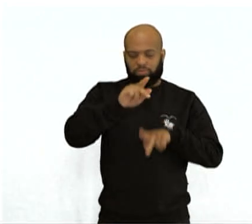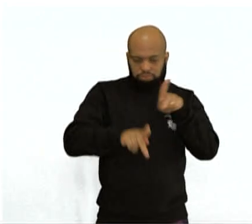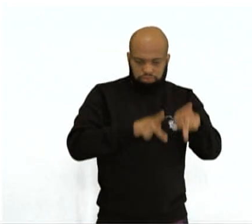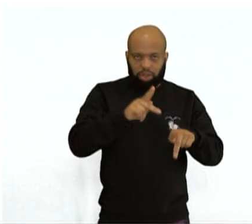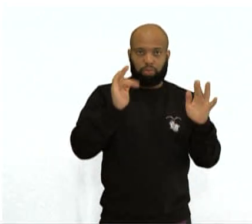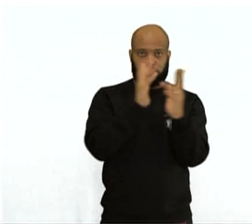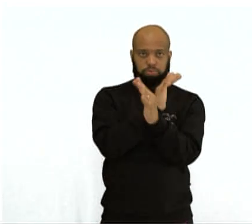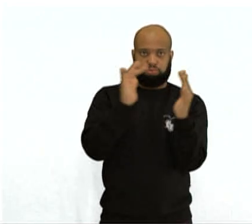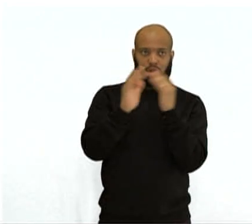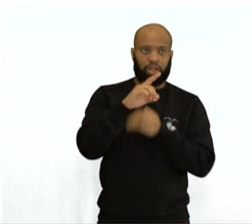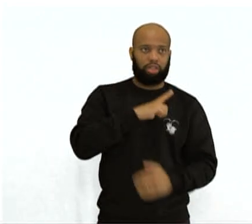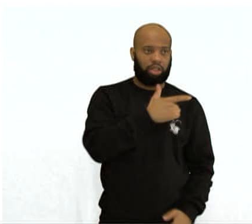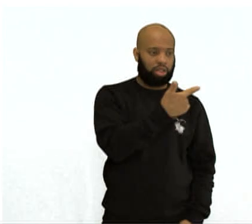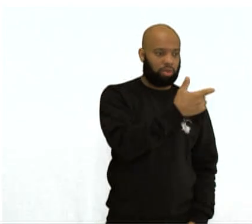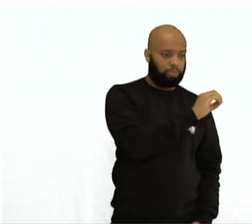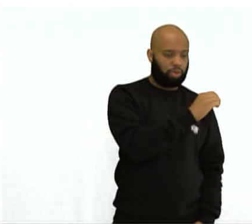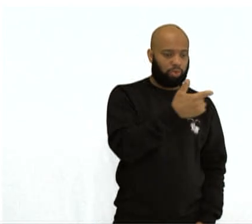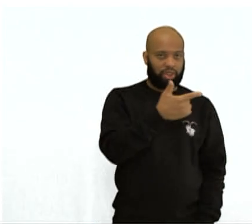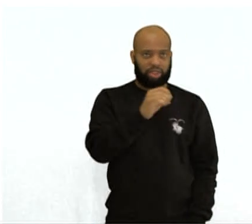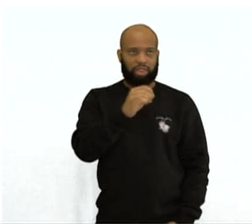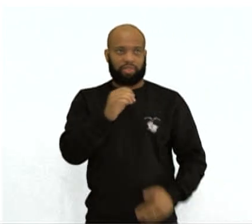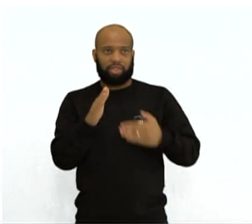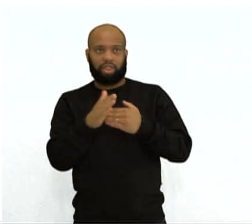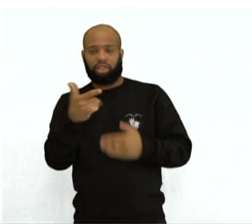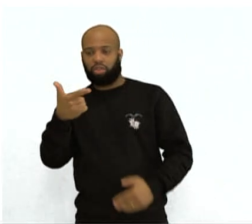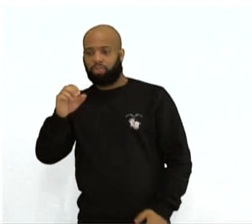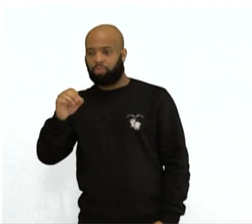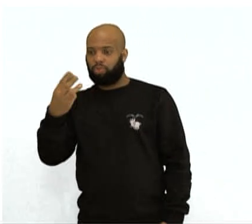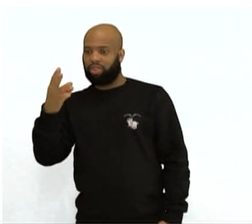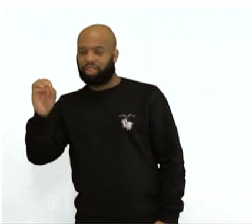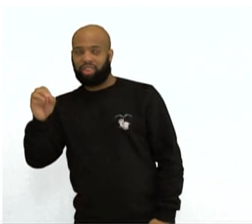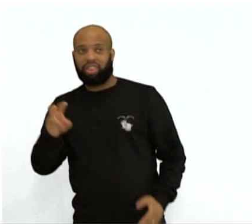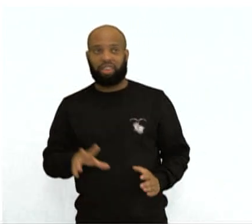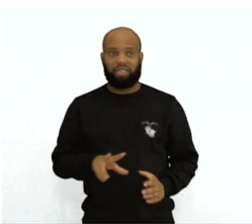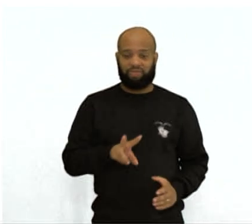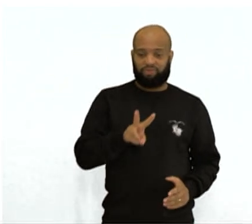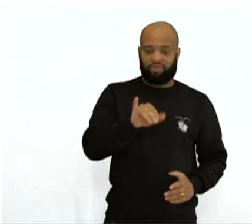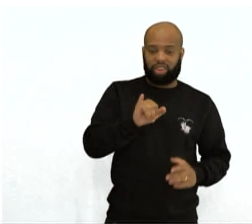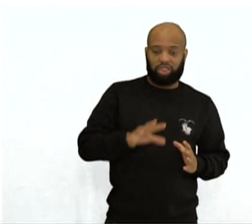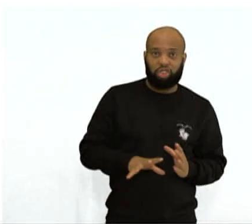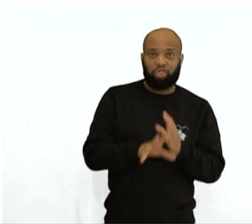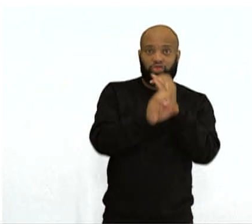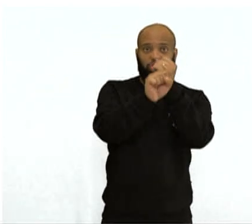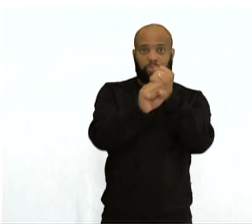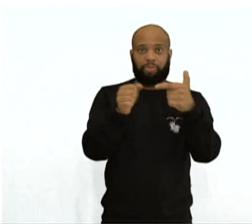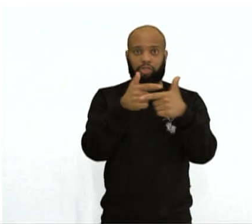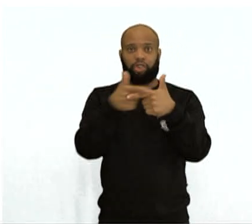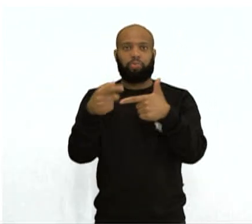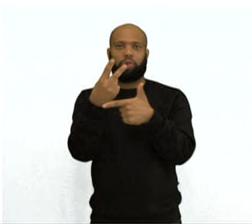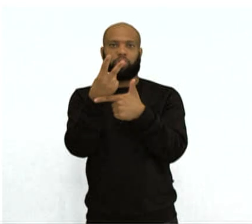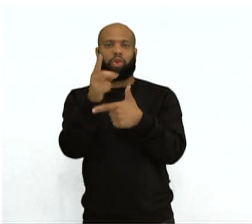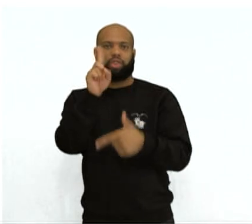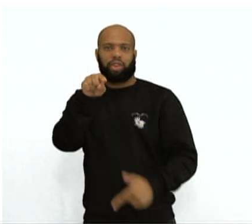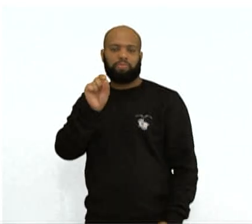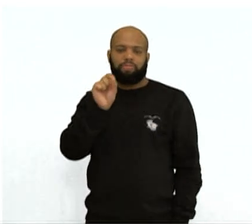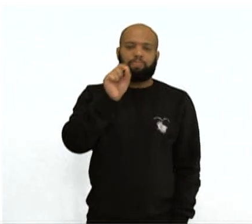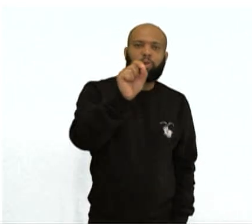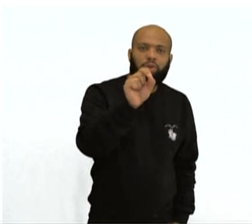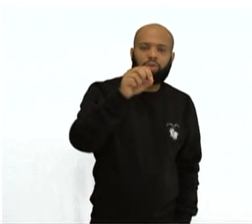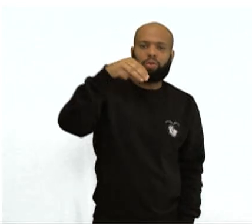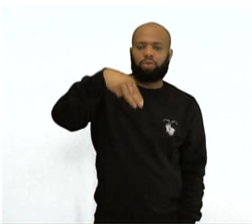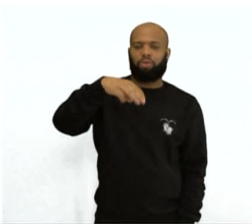de 2010 até 2030. Então, quando a gente observa lá no gráfico, o que quer dizer o ponto médio? Vai estar bem no meio,